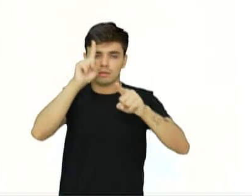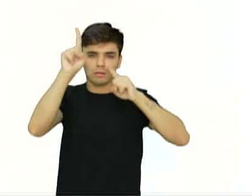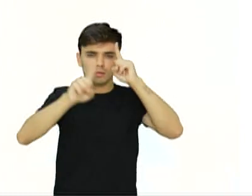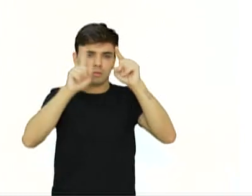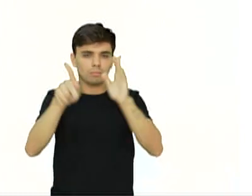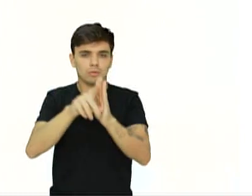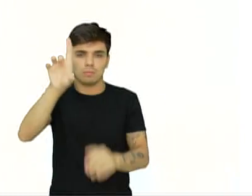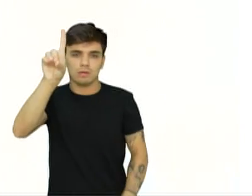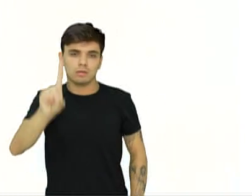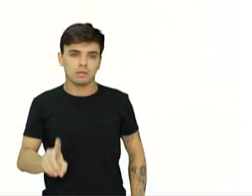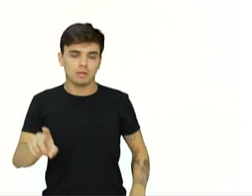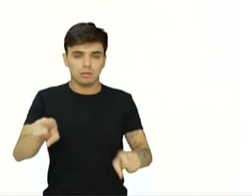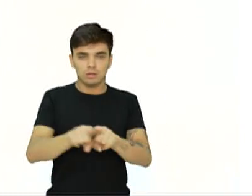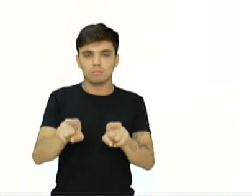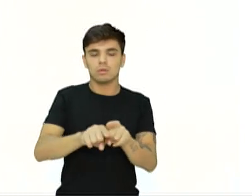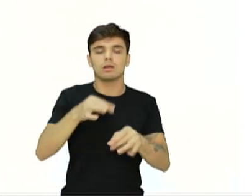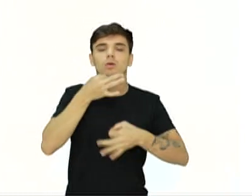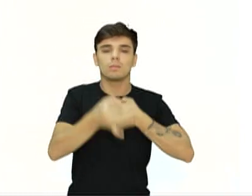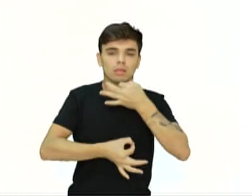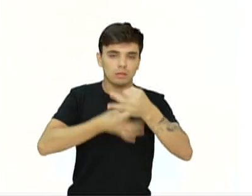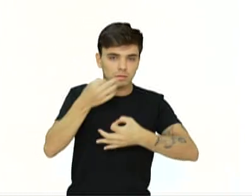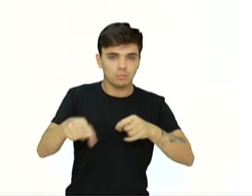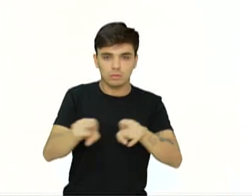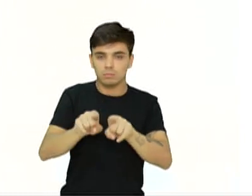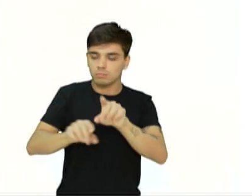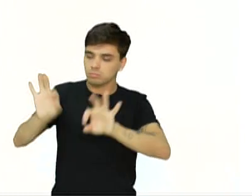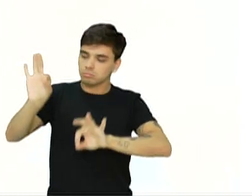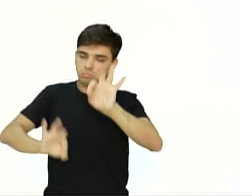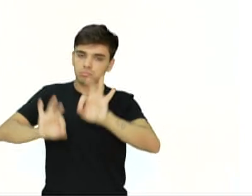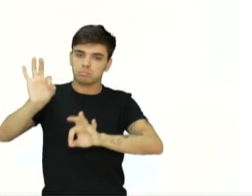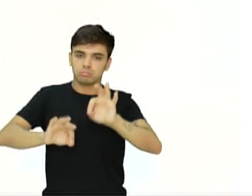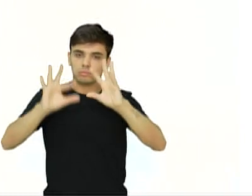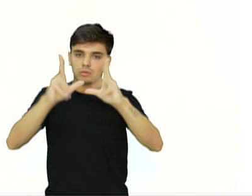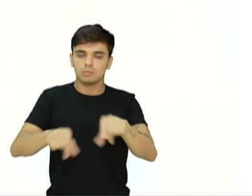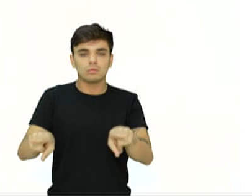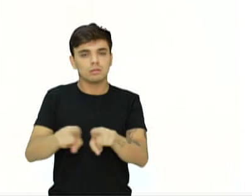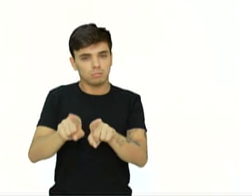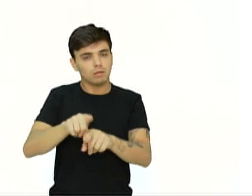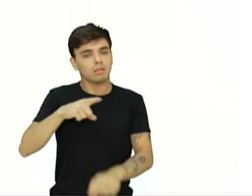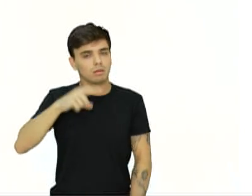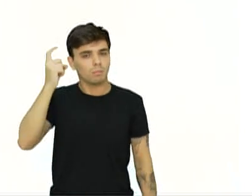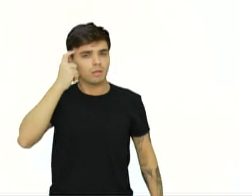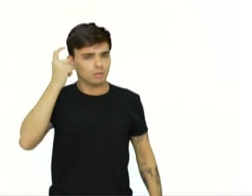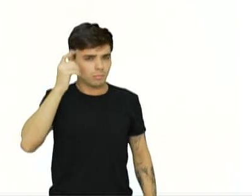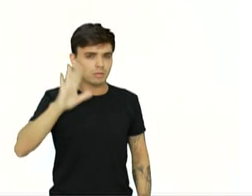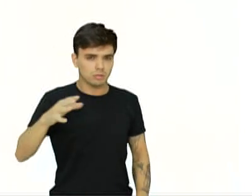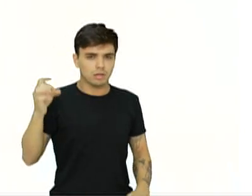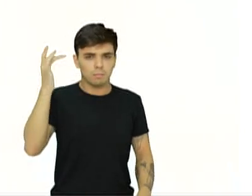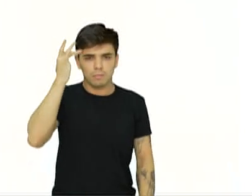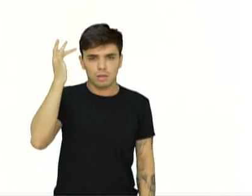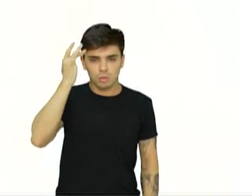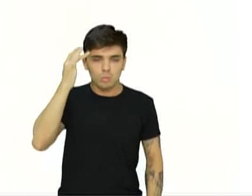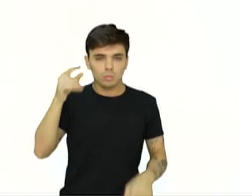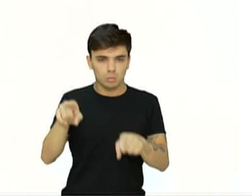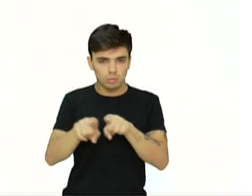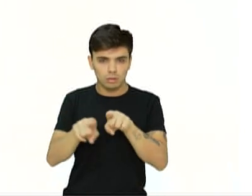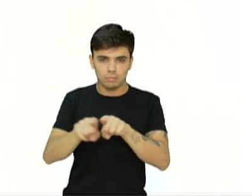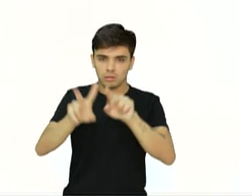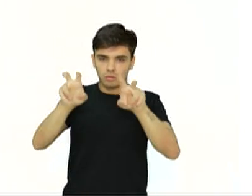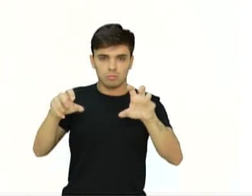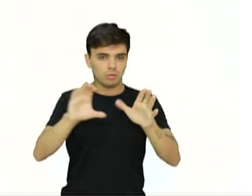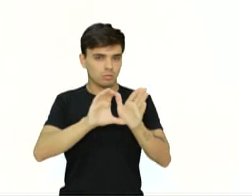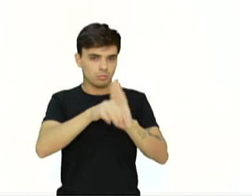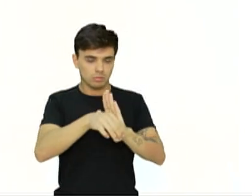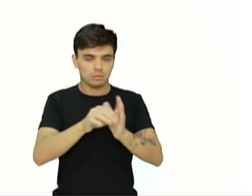como direito, argumentação, organização, tem um pensamento já amadurecido sobre esse